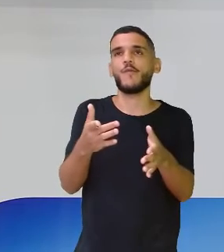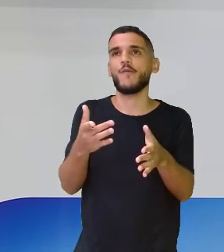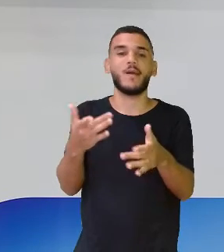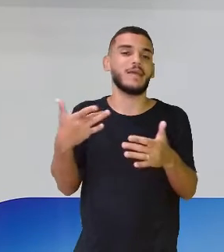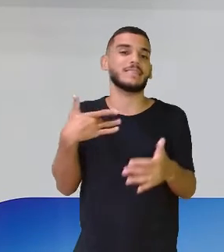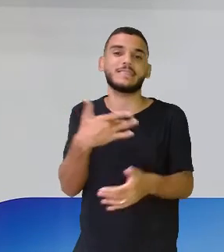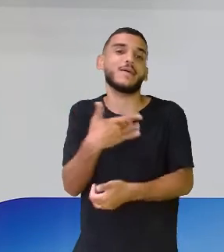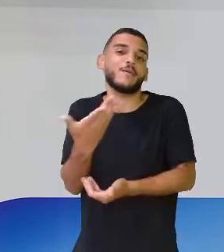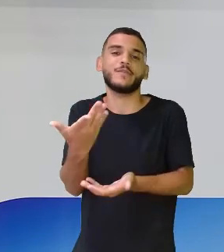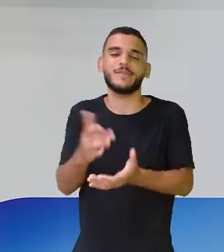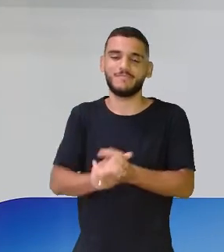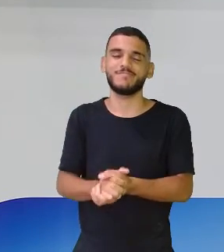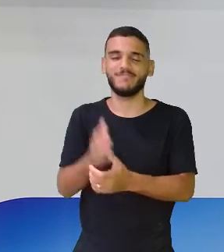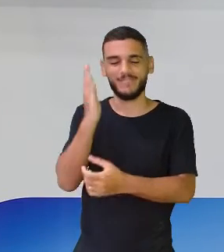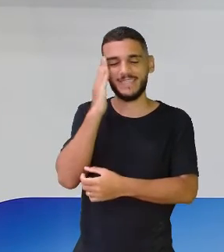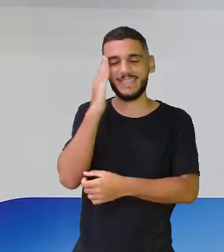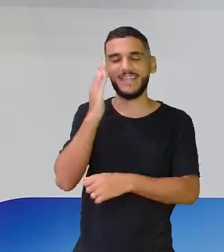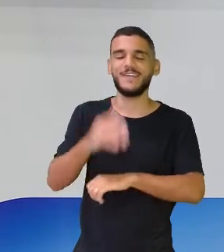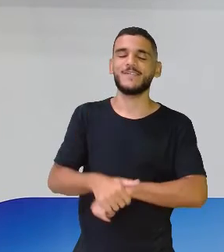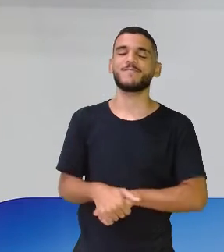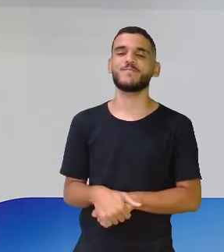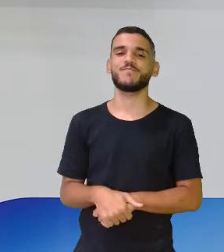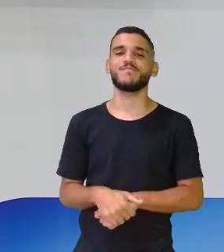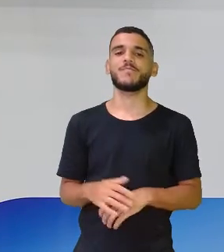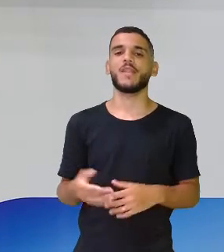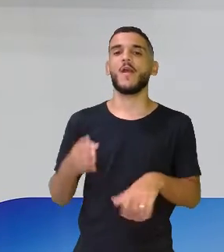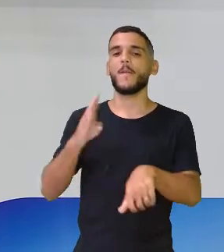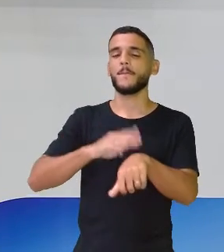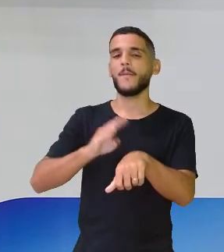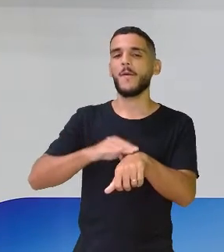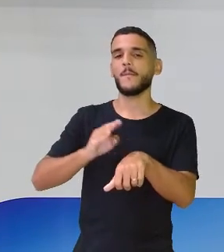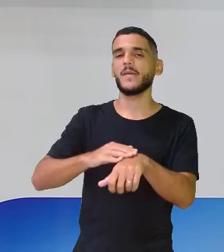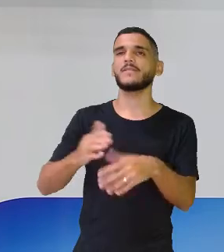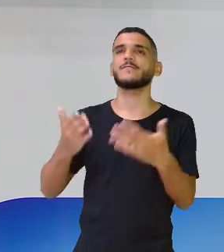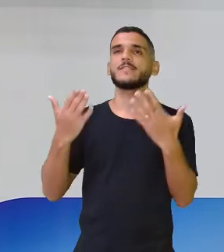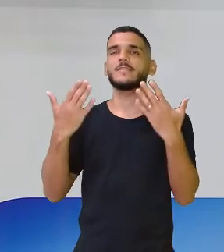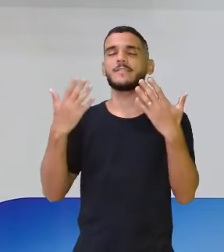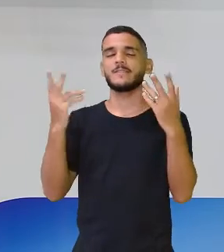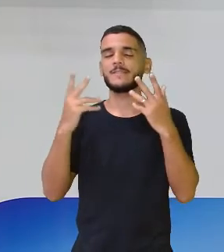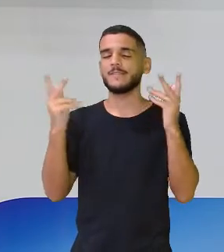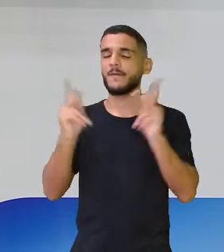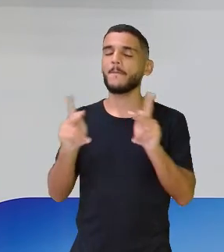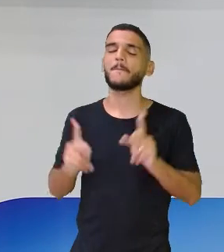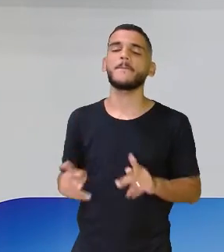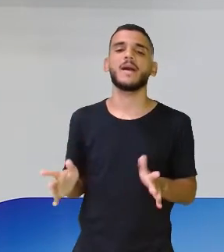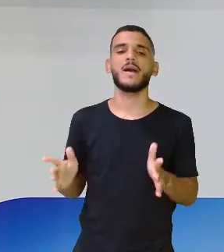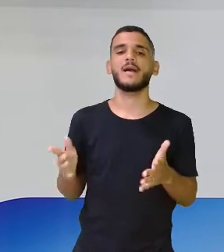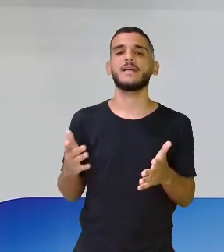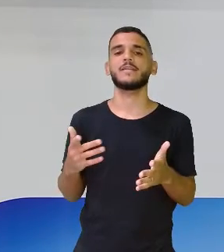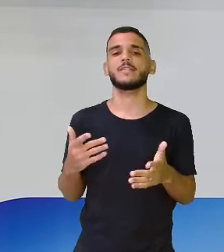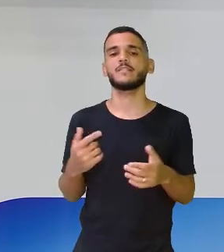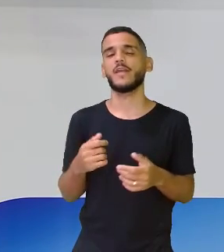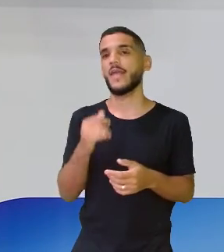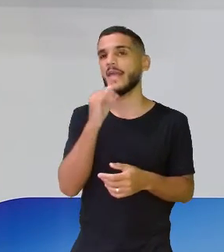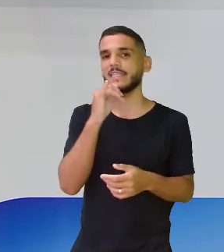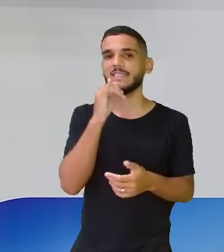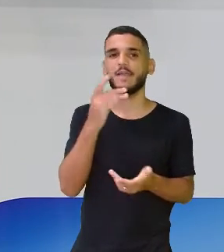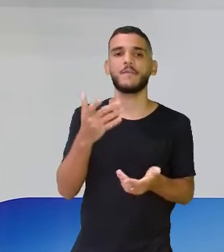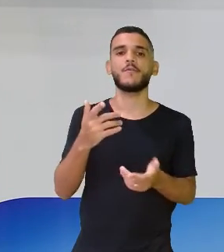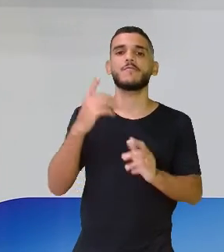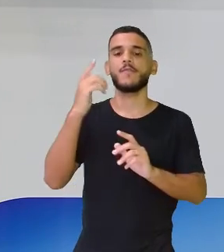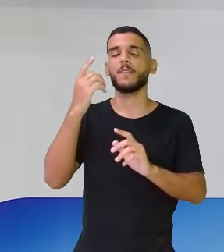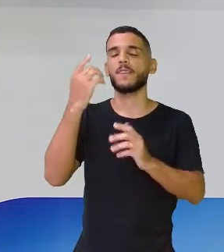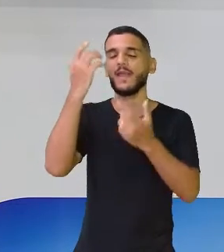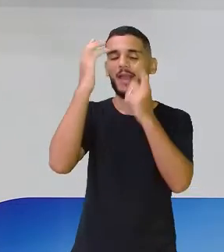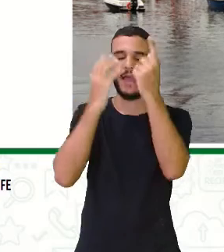carga de trabalho. E até em momentos de lazer, como eu trouxe aqui para muitas pessoas, que é um bloco como Galo da Madrugada, é só